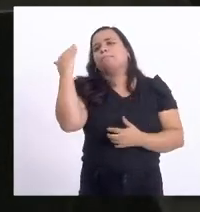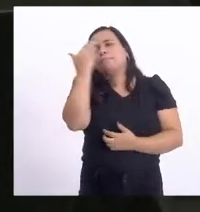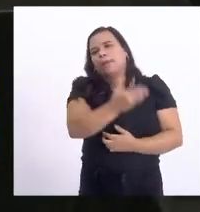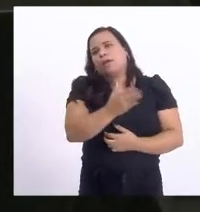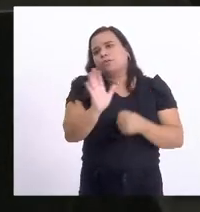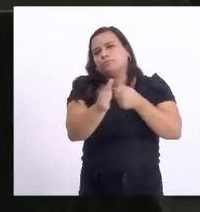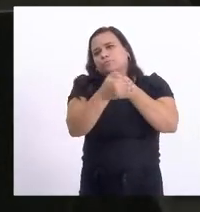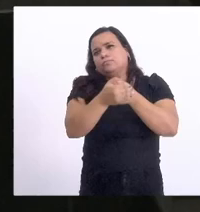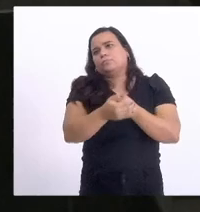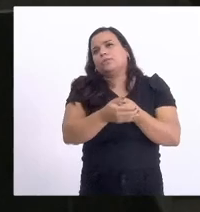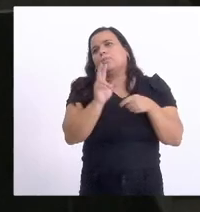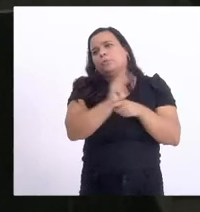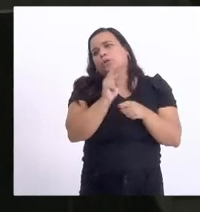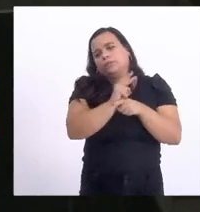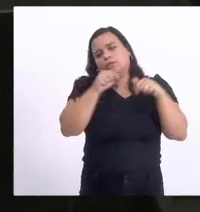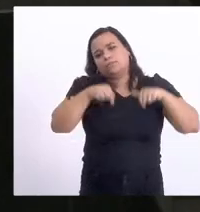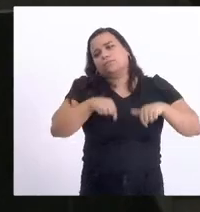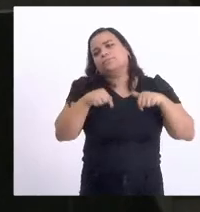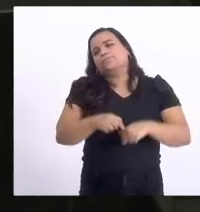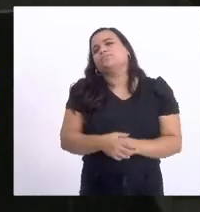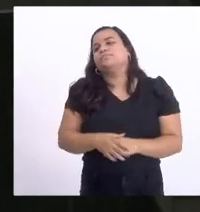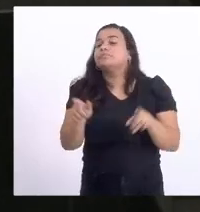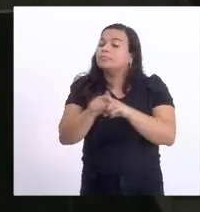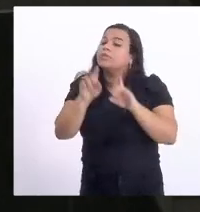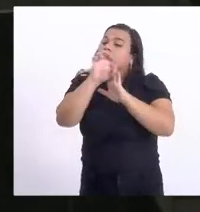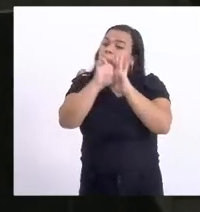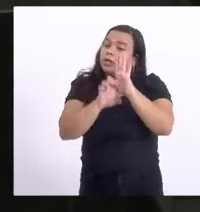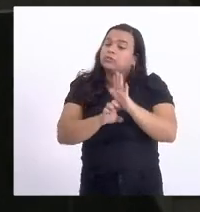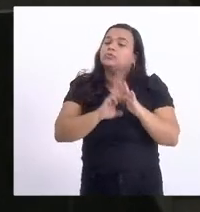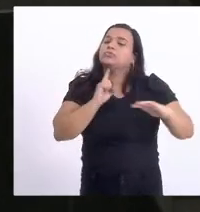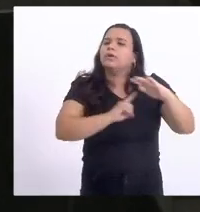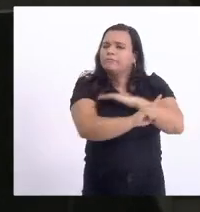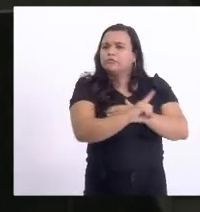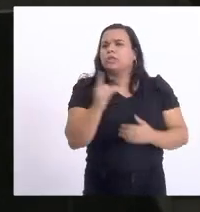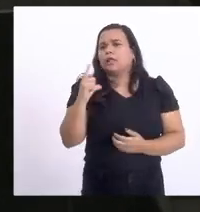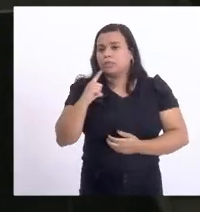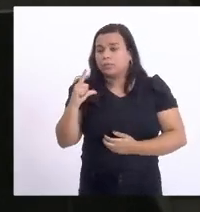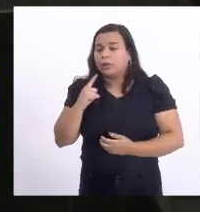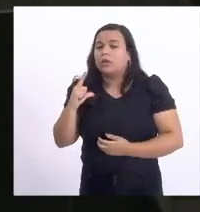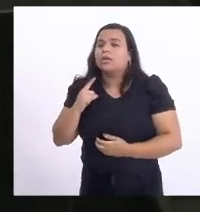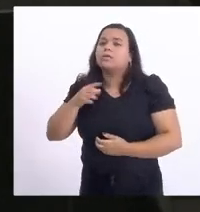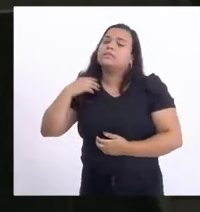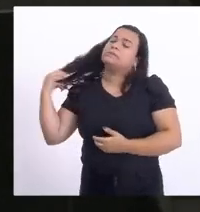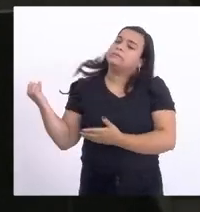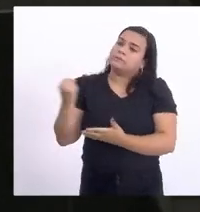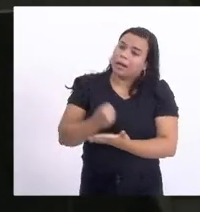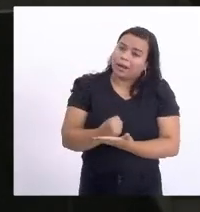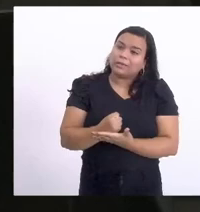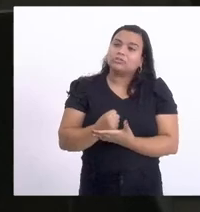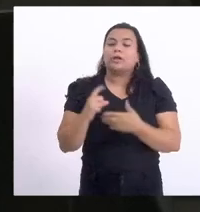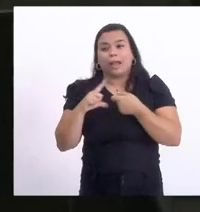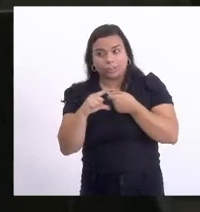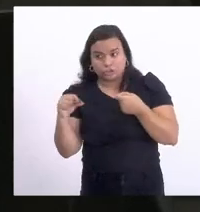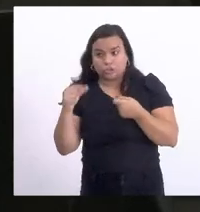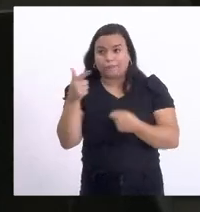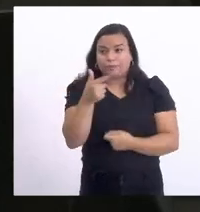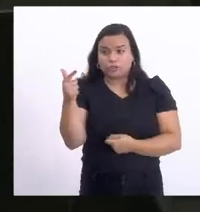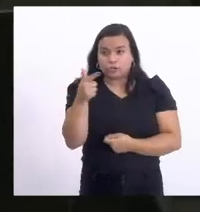aqui. O próprio Estatuto dos Refugiados traz em seu artigo 22